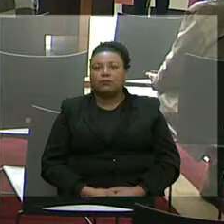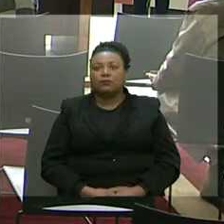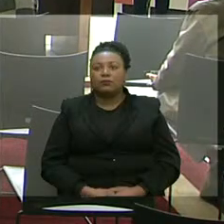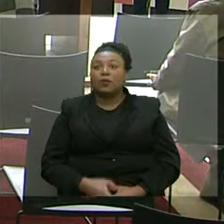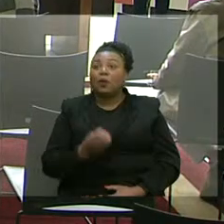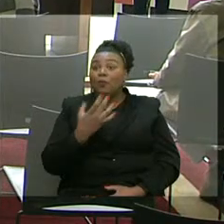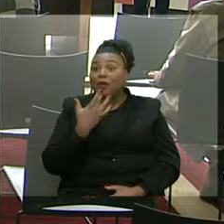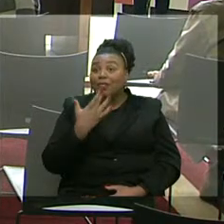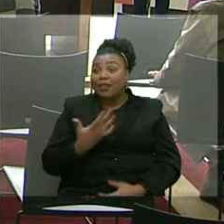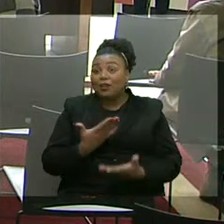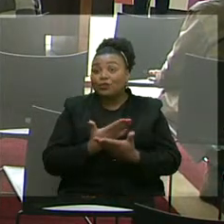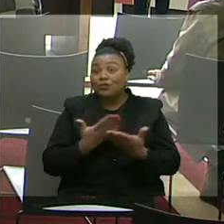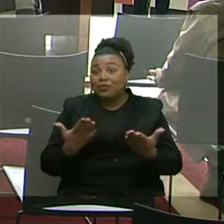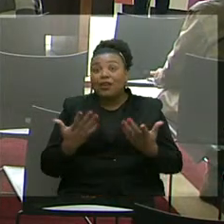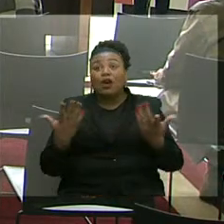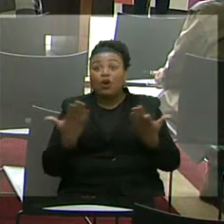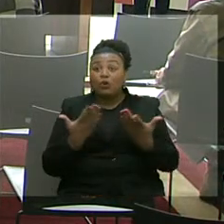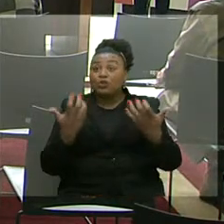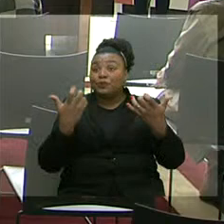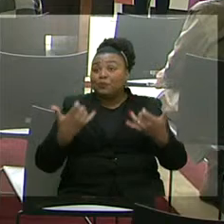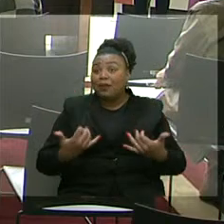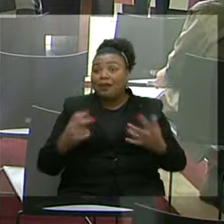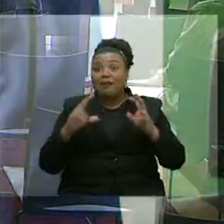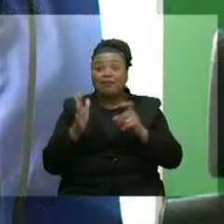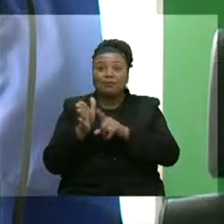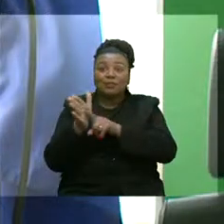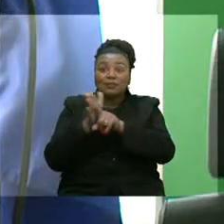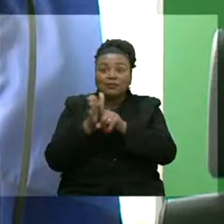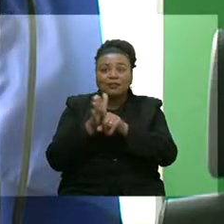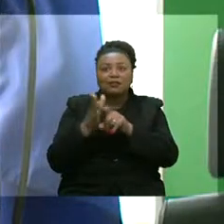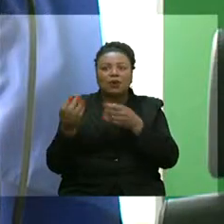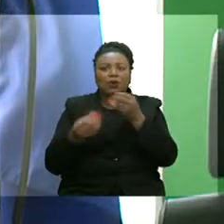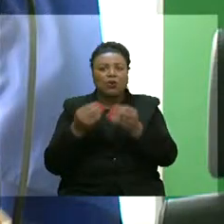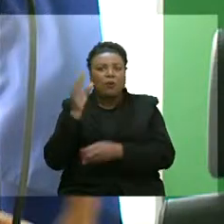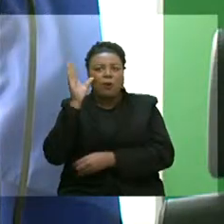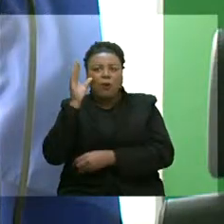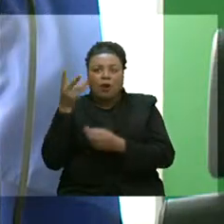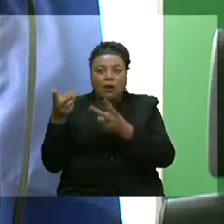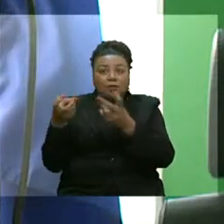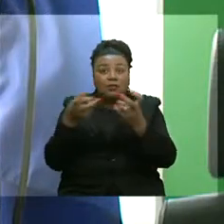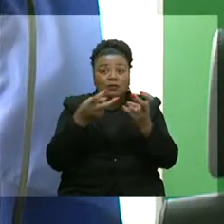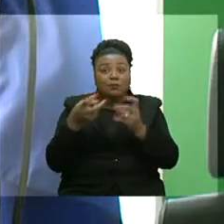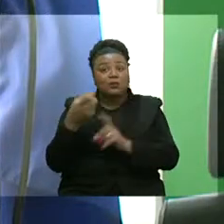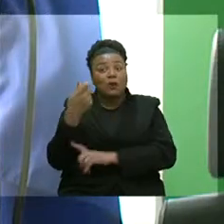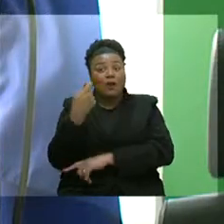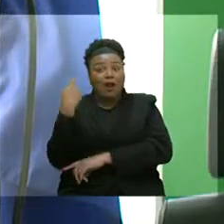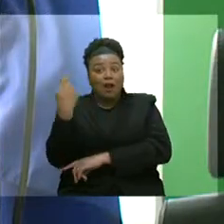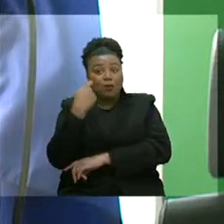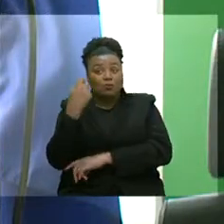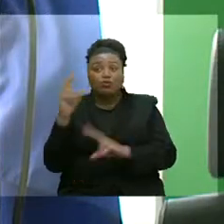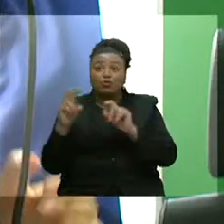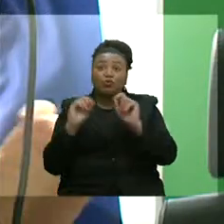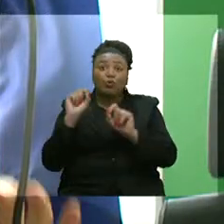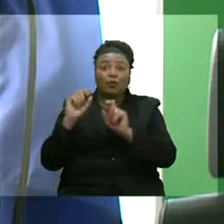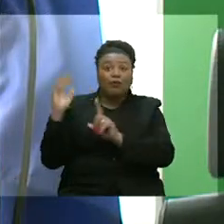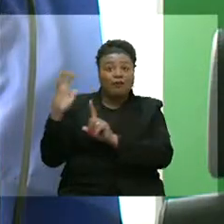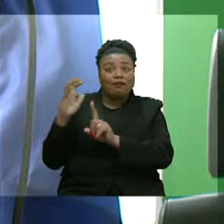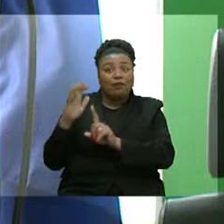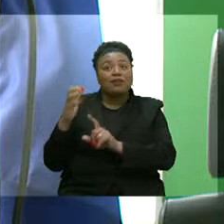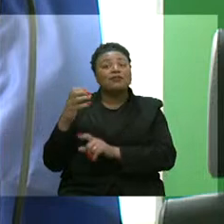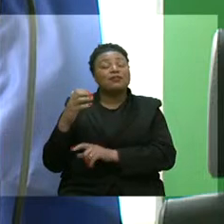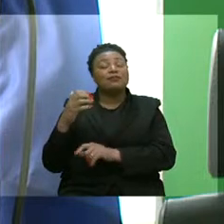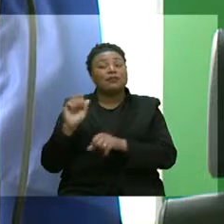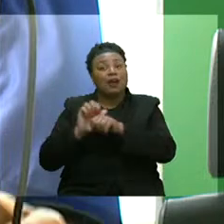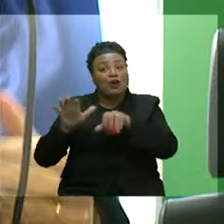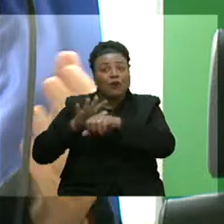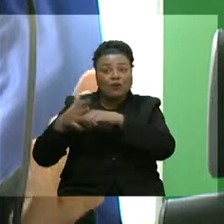Nós vamos hoje, então, falar da pesquisa sobre a percepção dos gaúchos em relação aos impactos da pandemia na saúde